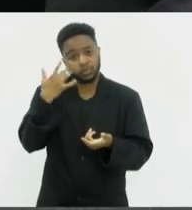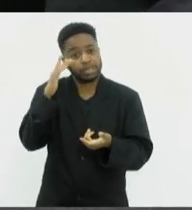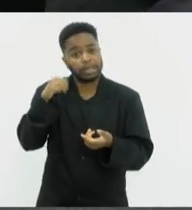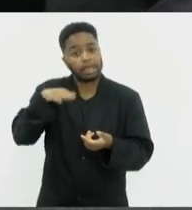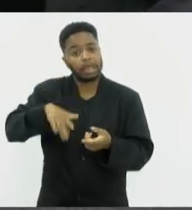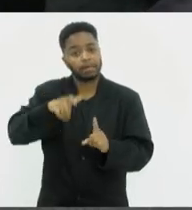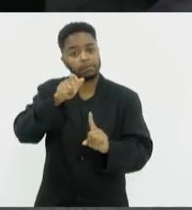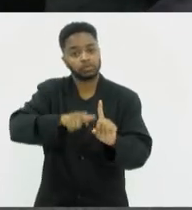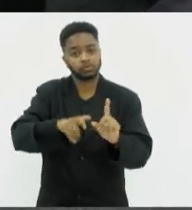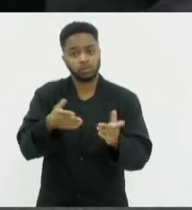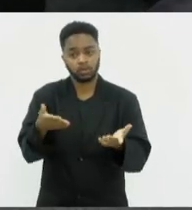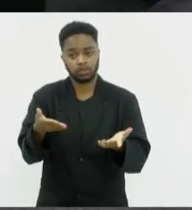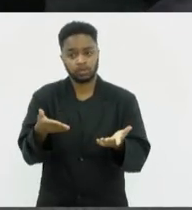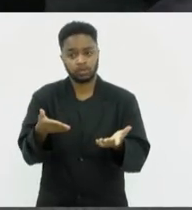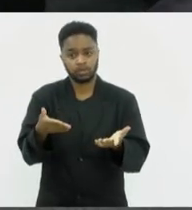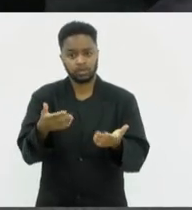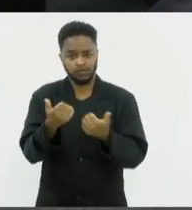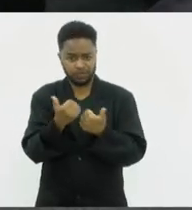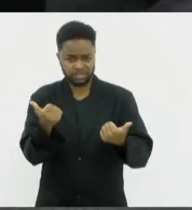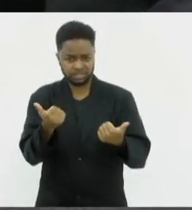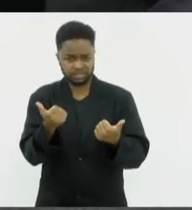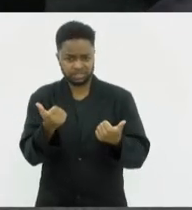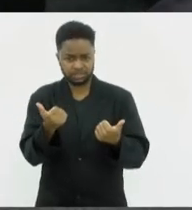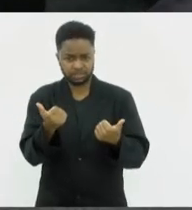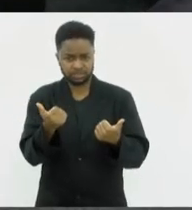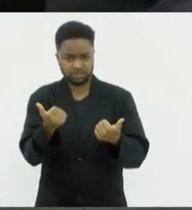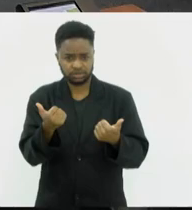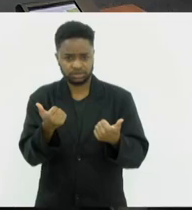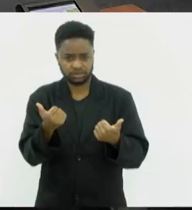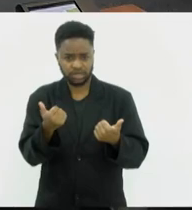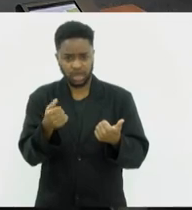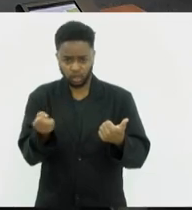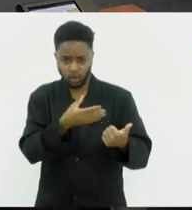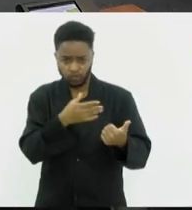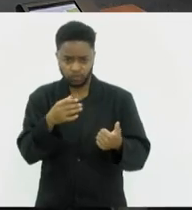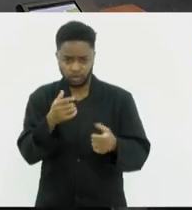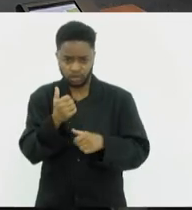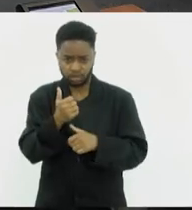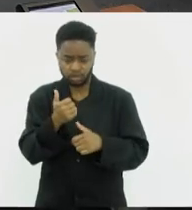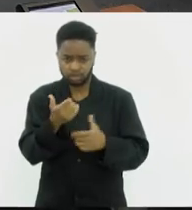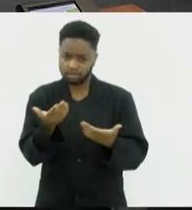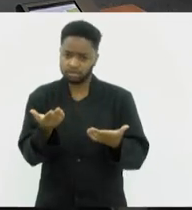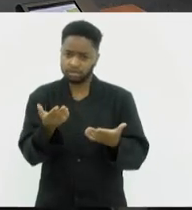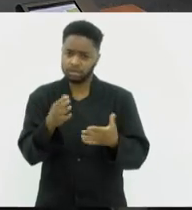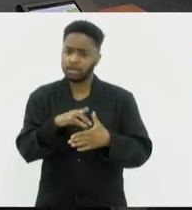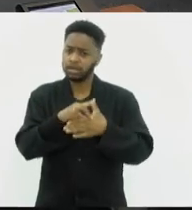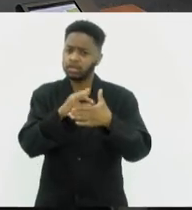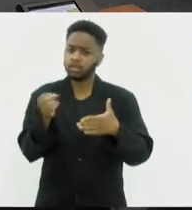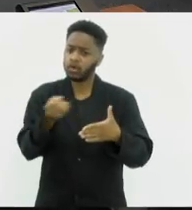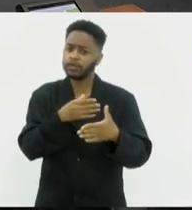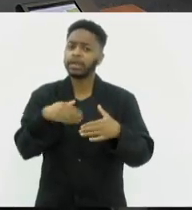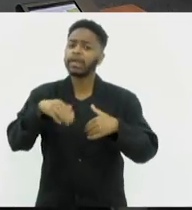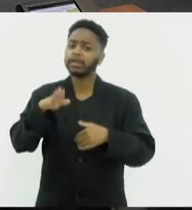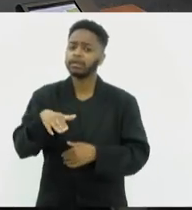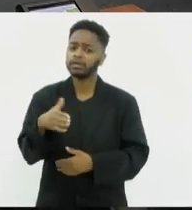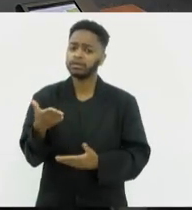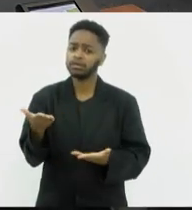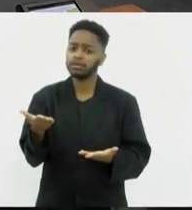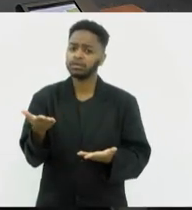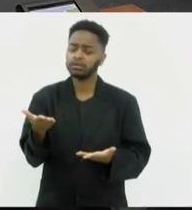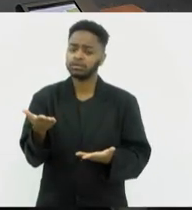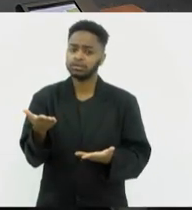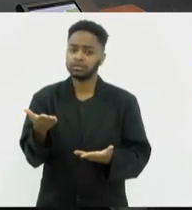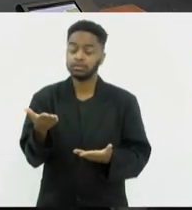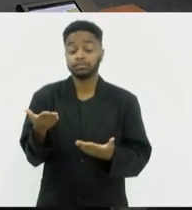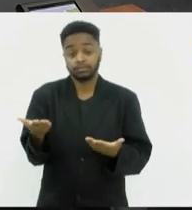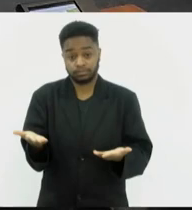do governo. O vice? Ah, é o novo líder? Não, o novo líder é ótimo, então eu ouvi. Então, o